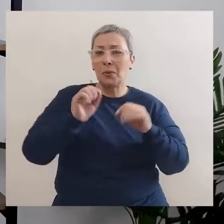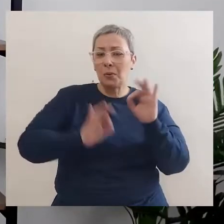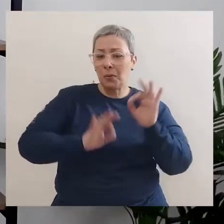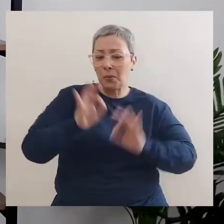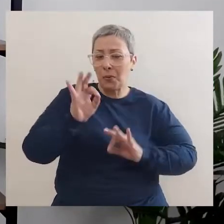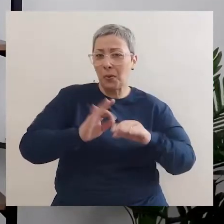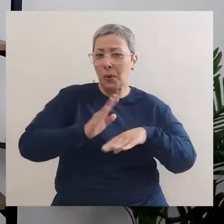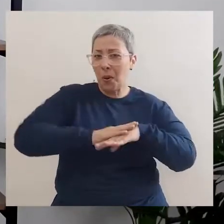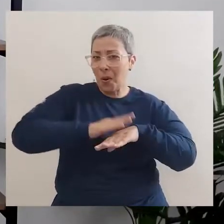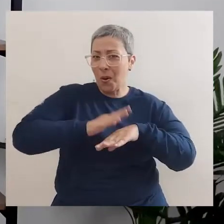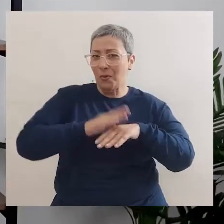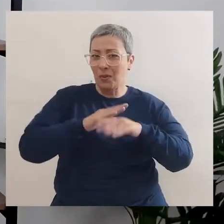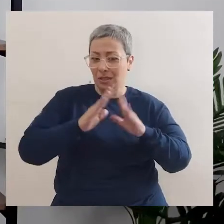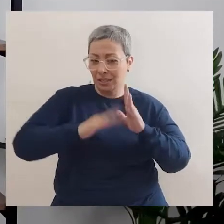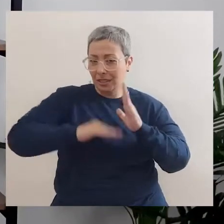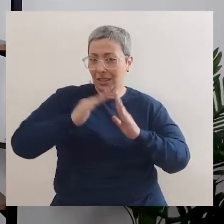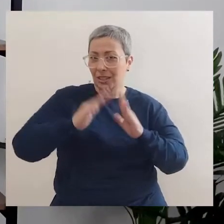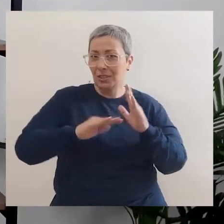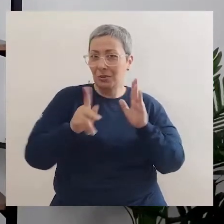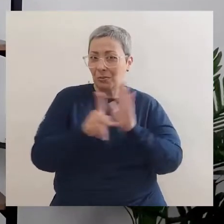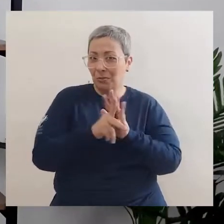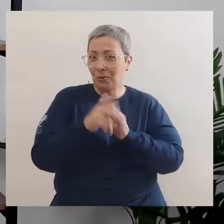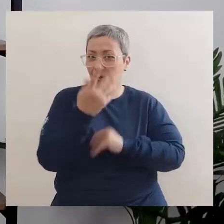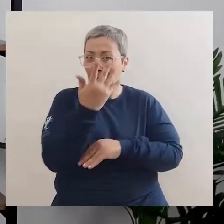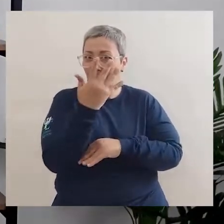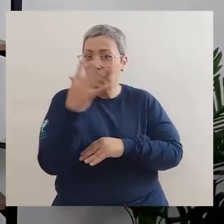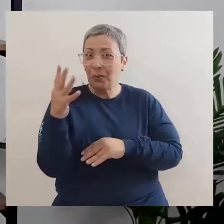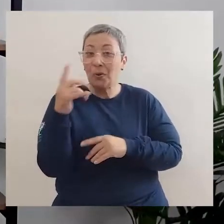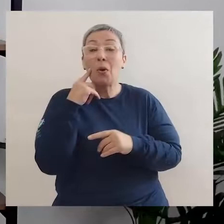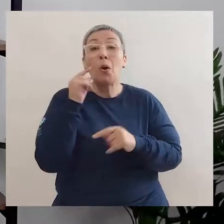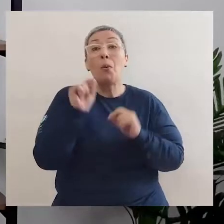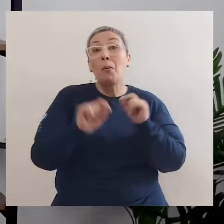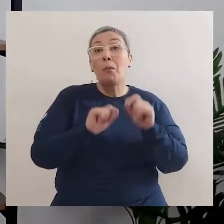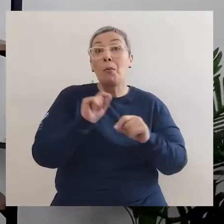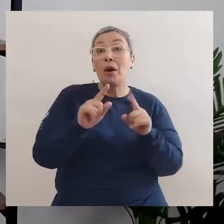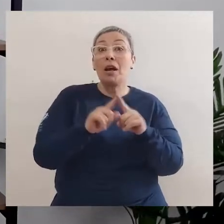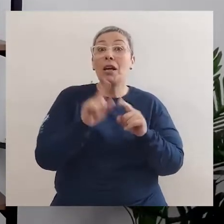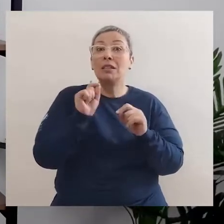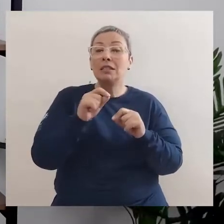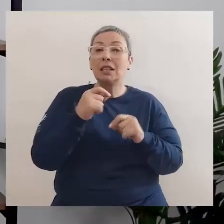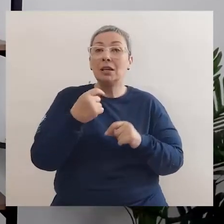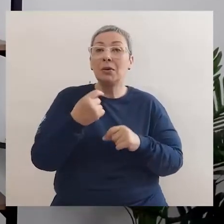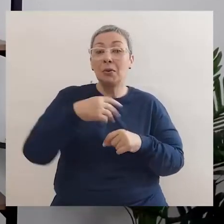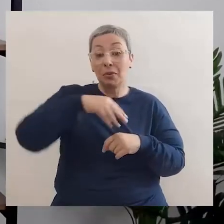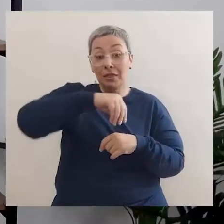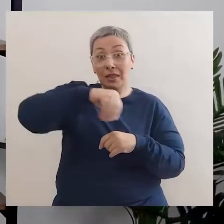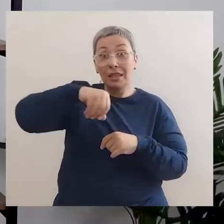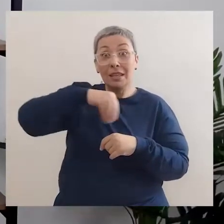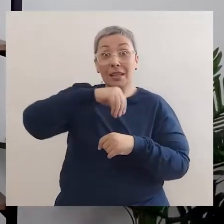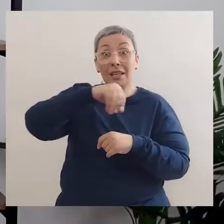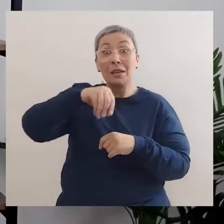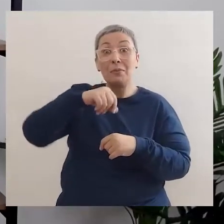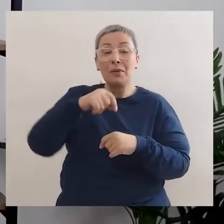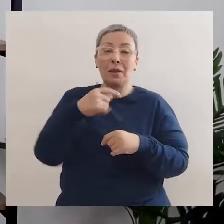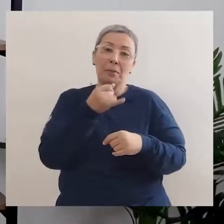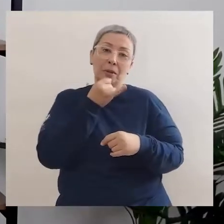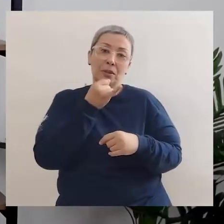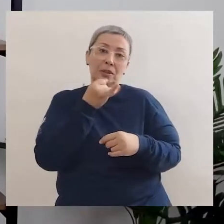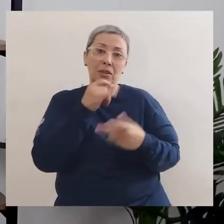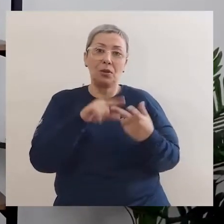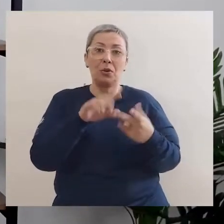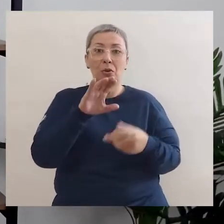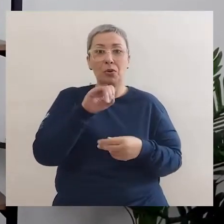os temperos, né? Tempero como o coloral, tá vendo? Né? Ou o açafrão, que é aquele